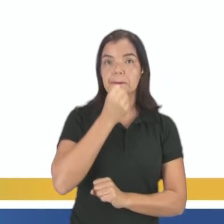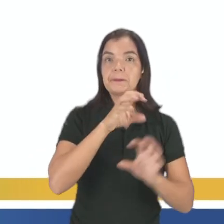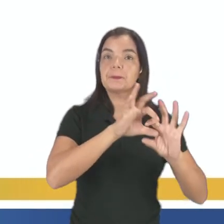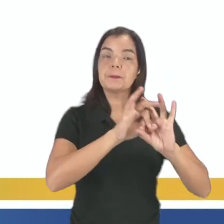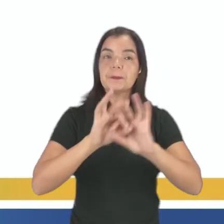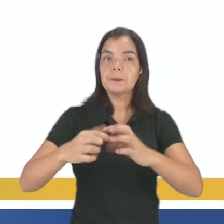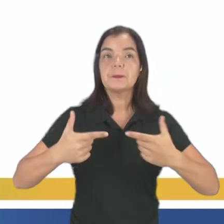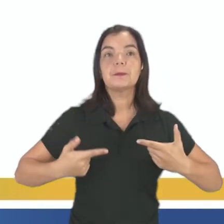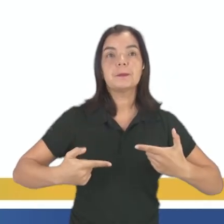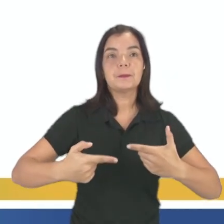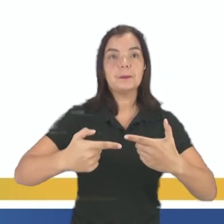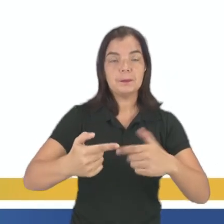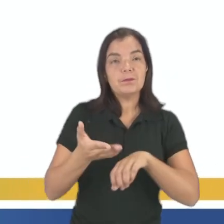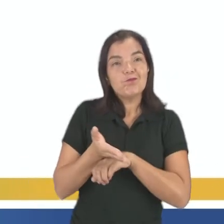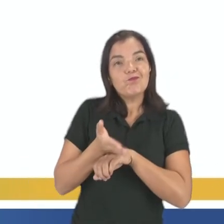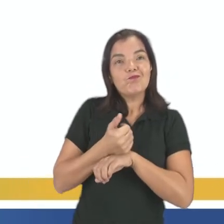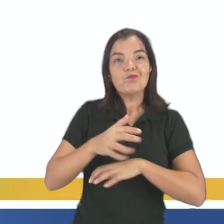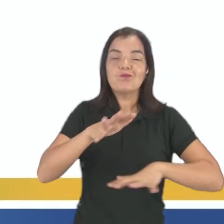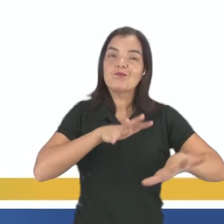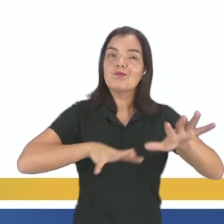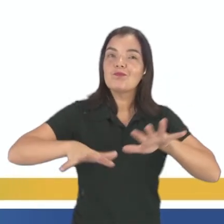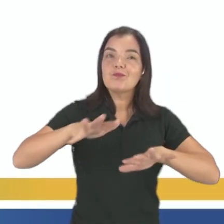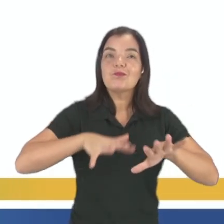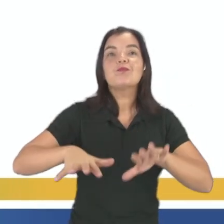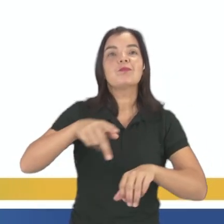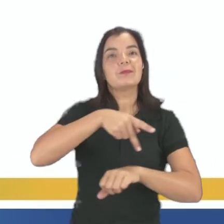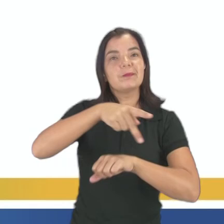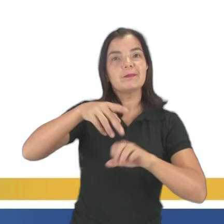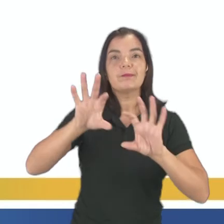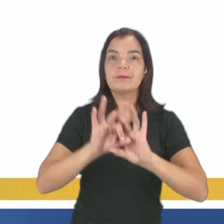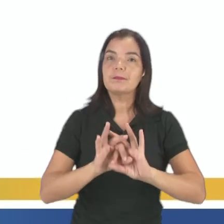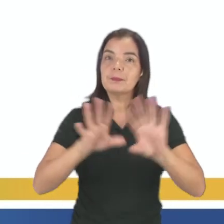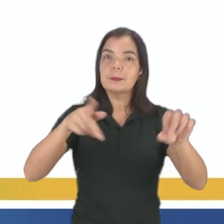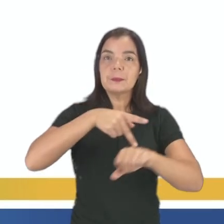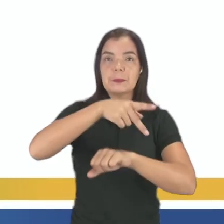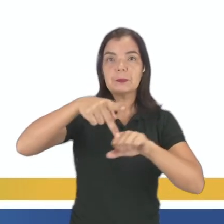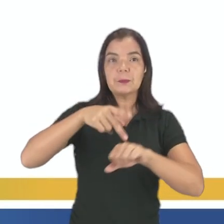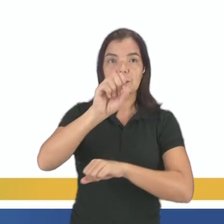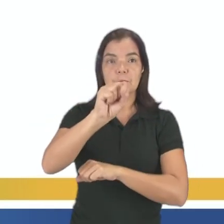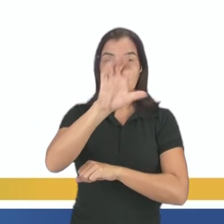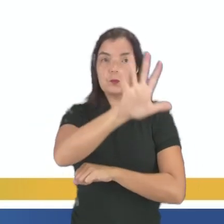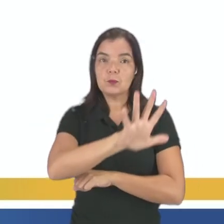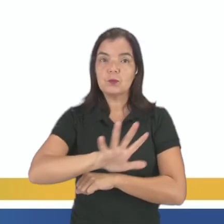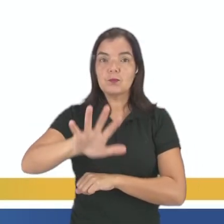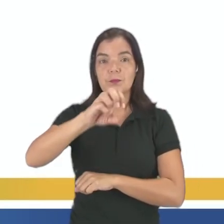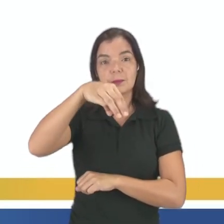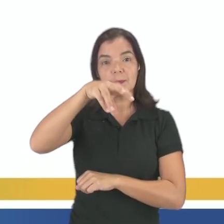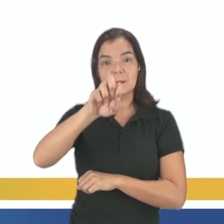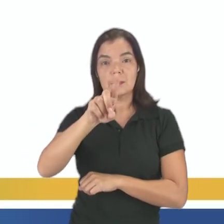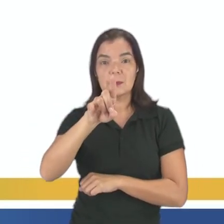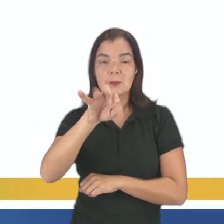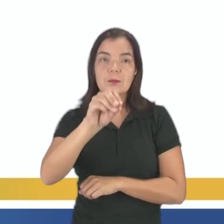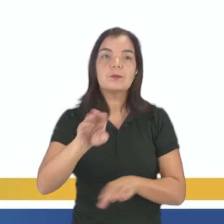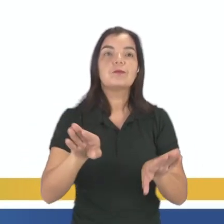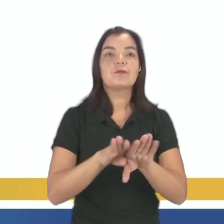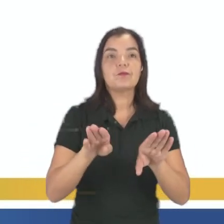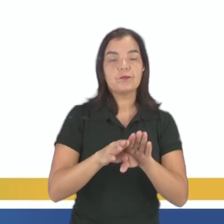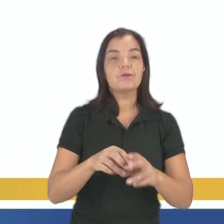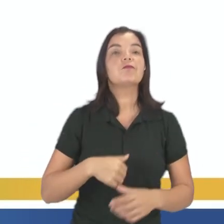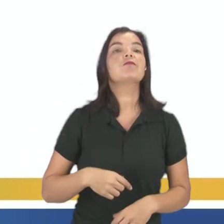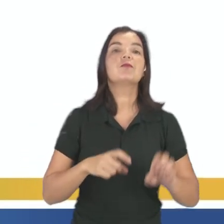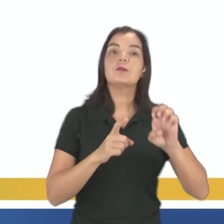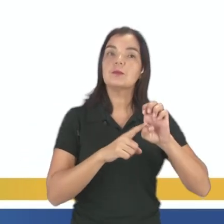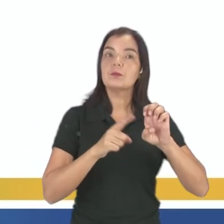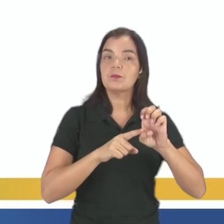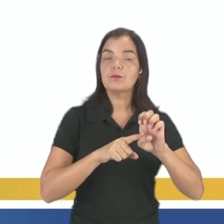da Guerra Fria retraiu os movimentos nacionais pela libertação dos países no Oriente Médio. E a Revolução Cultural foi